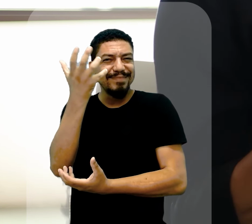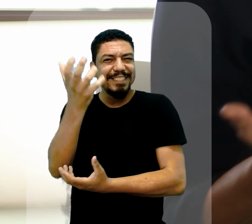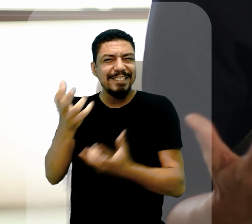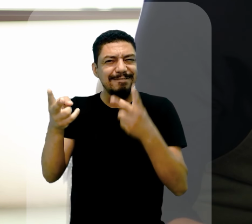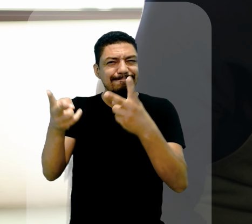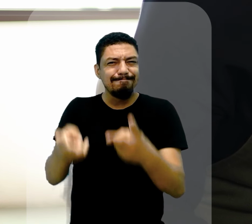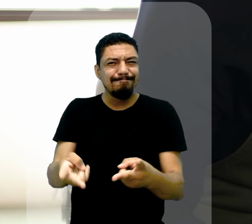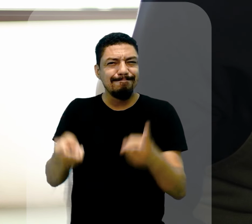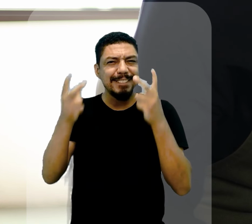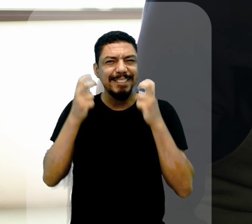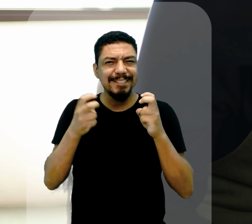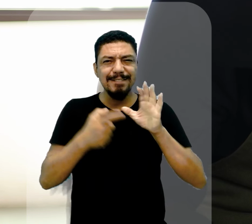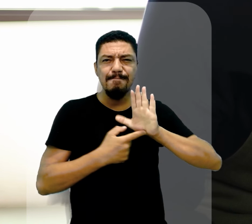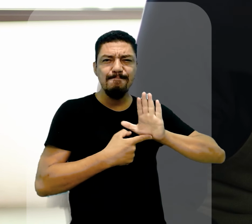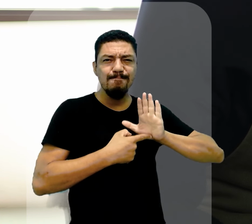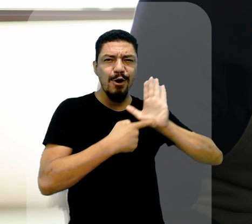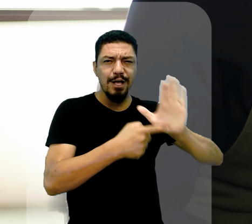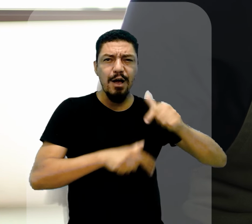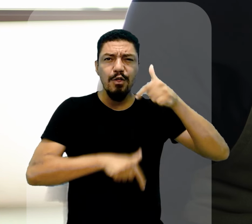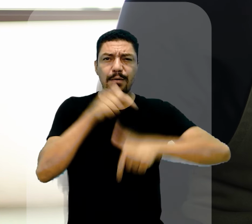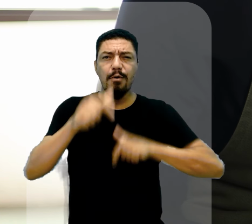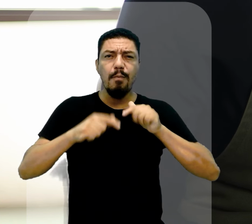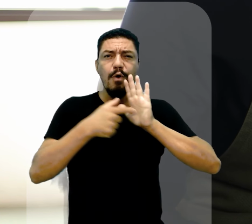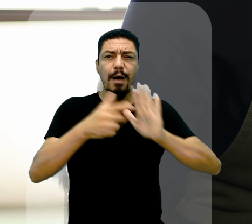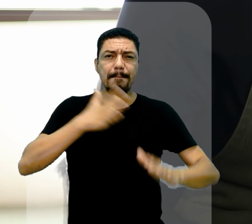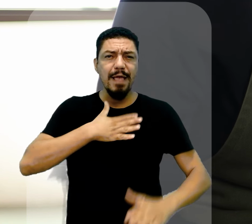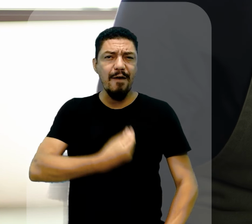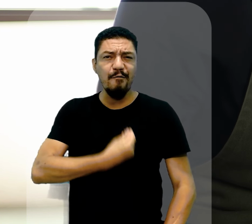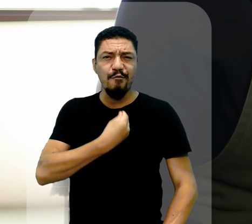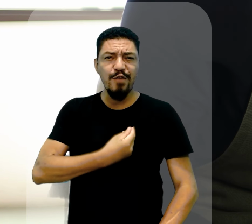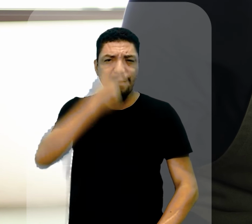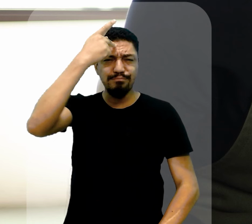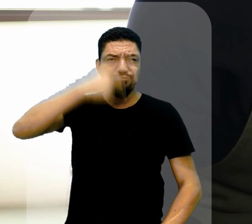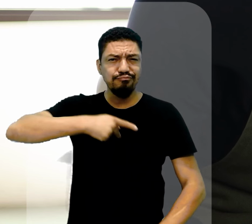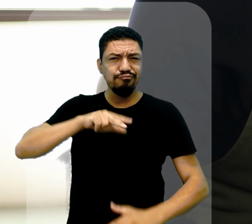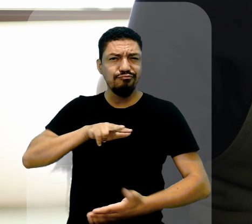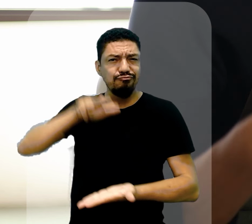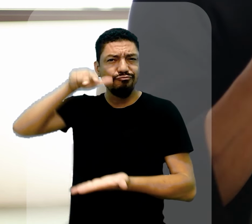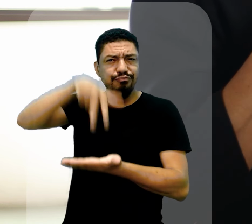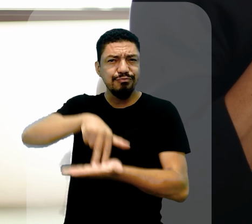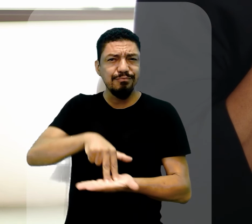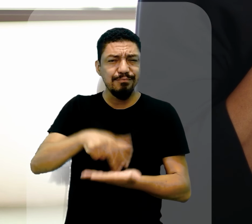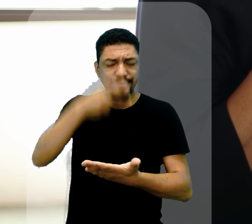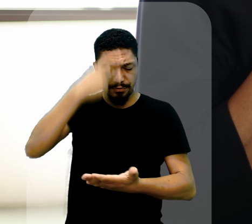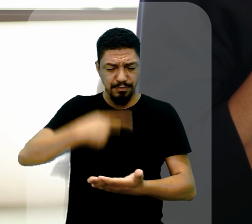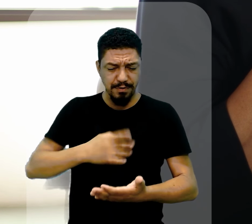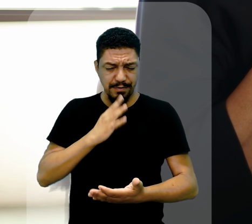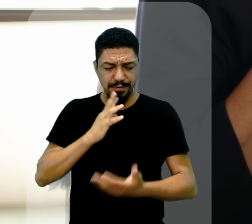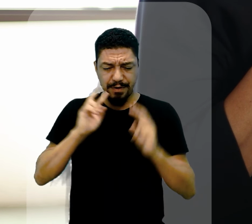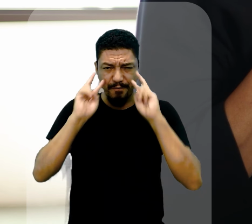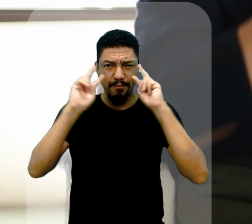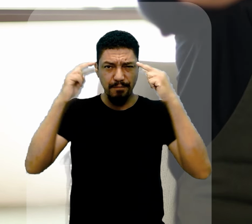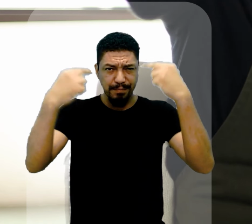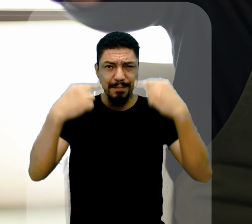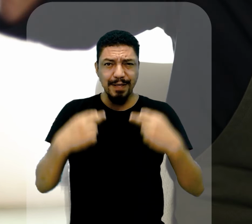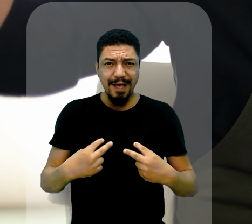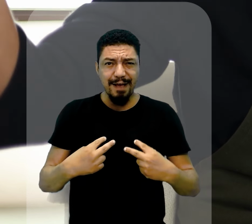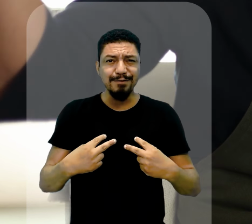é um trabalho existencial de você se autoconhecer e começar uma trajetória para dentro,